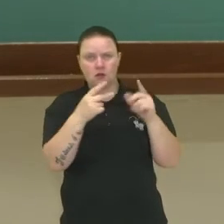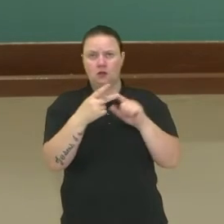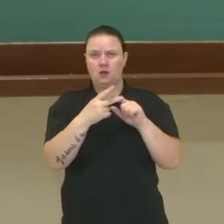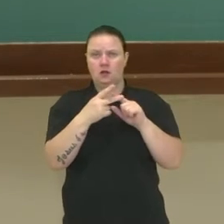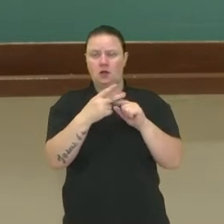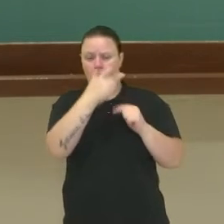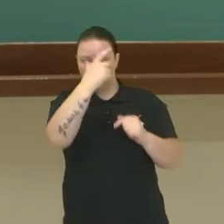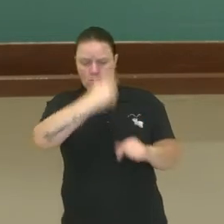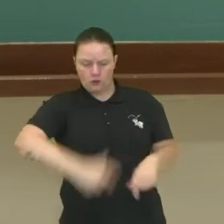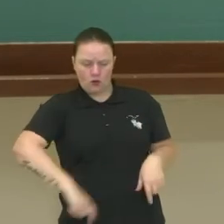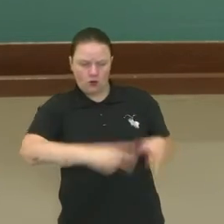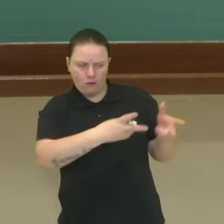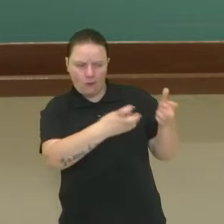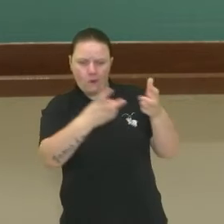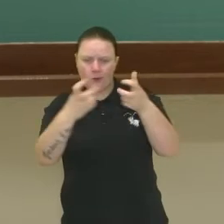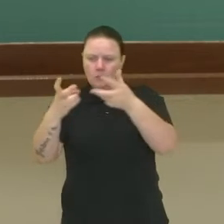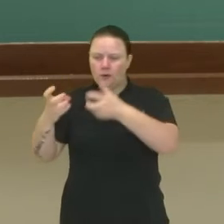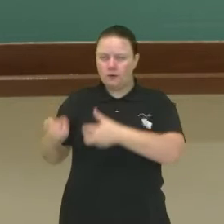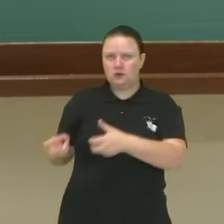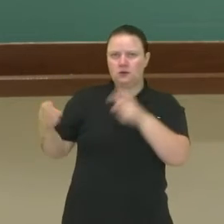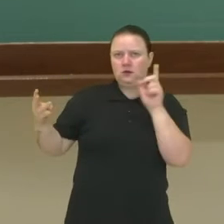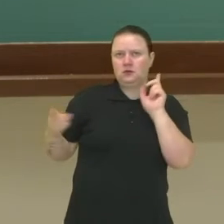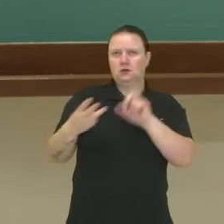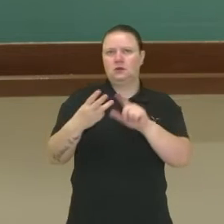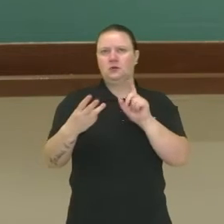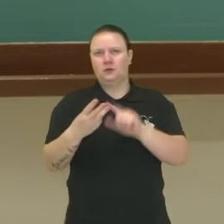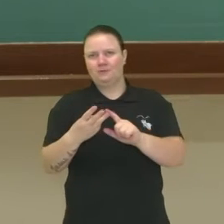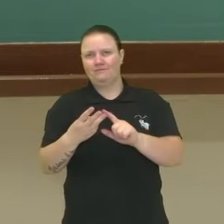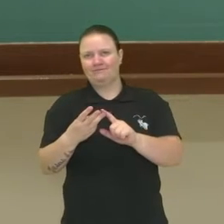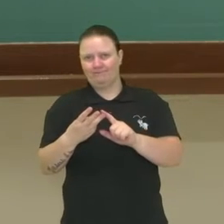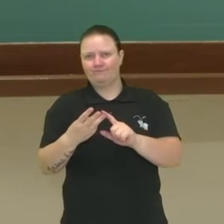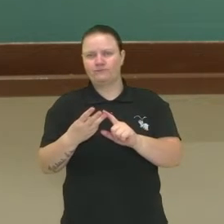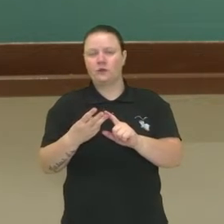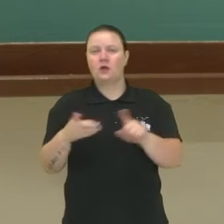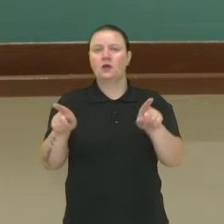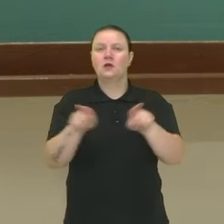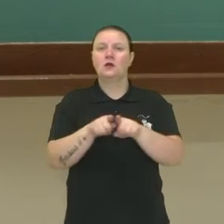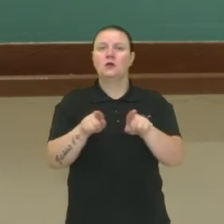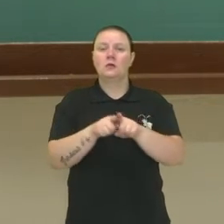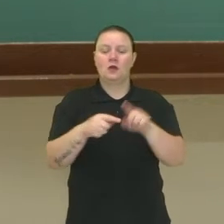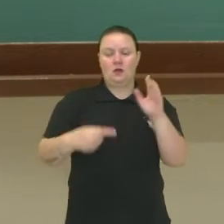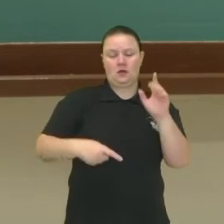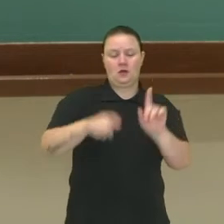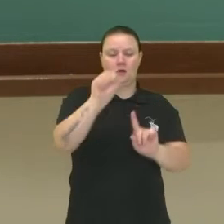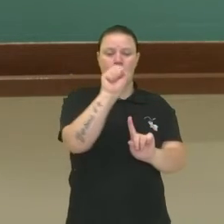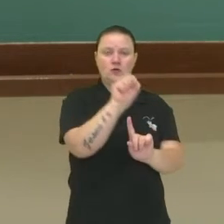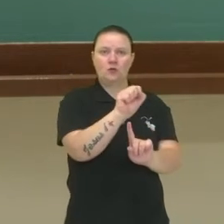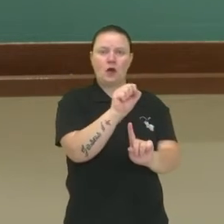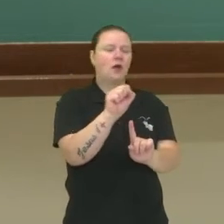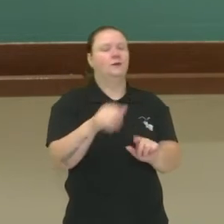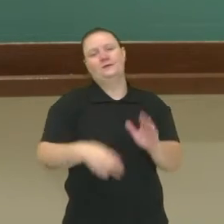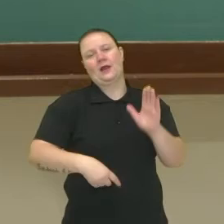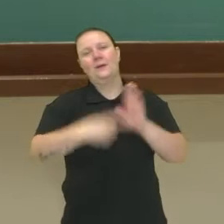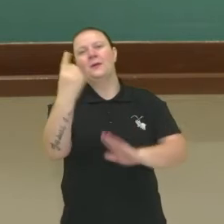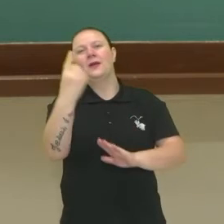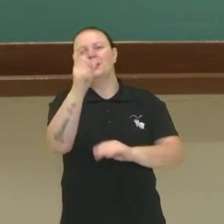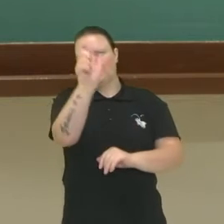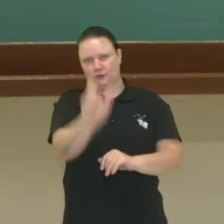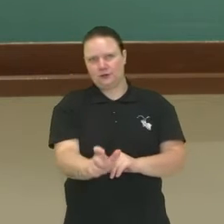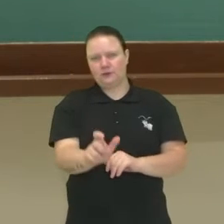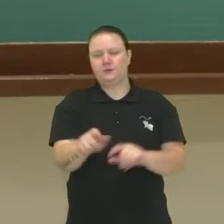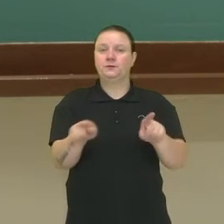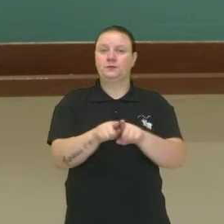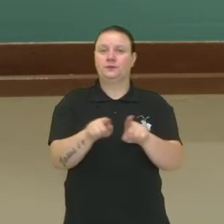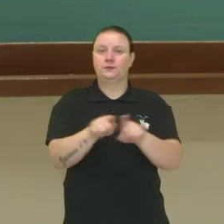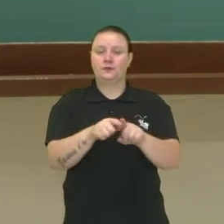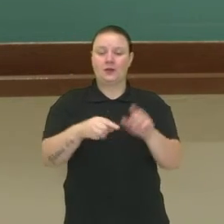Narrador em primeira pessoa, vamos recordar, é o narrador personagem. E o narrador observador é o narrador em